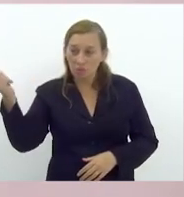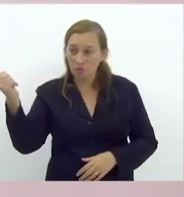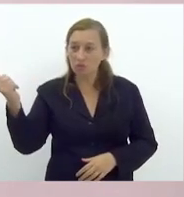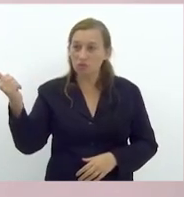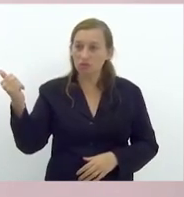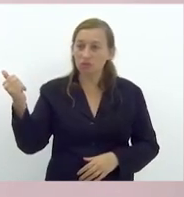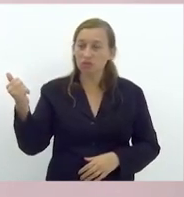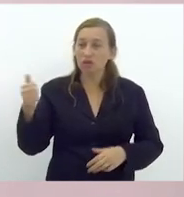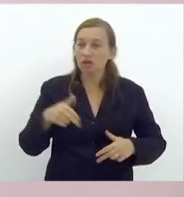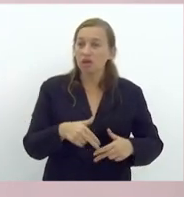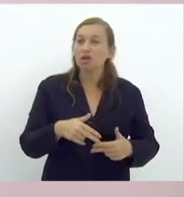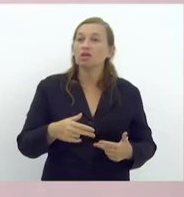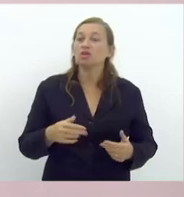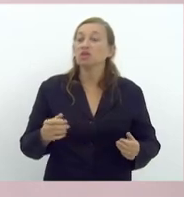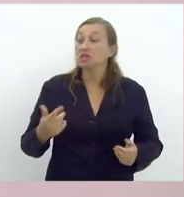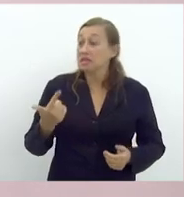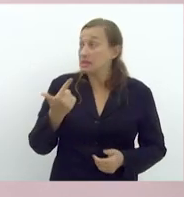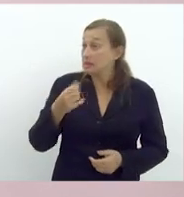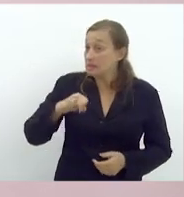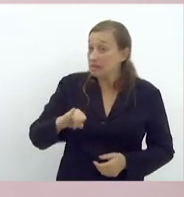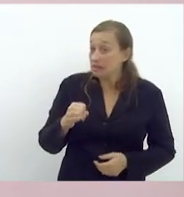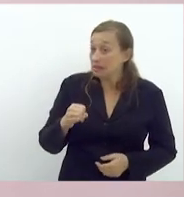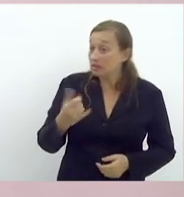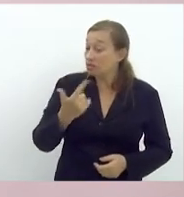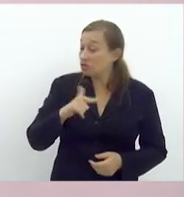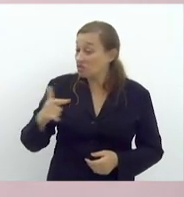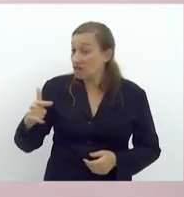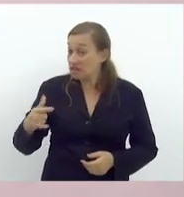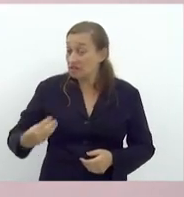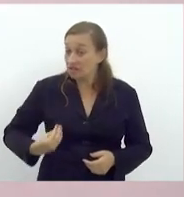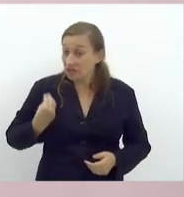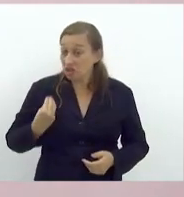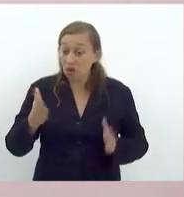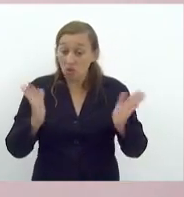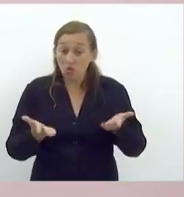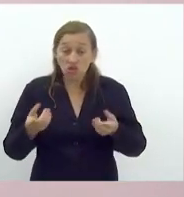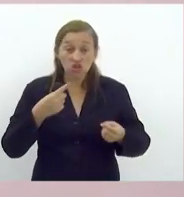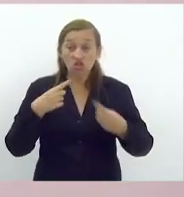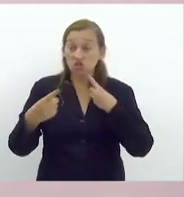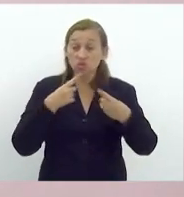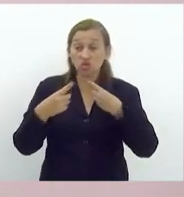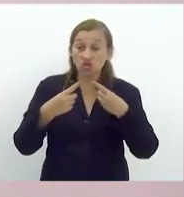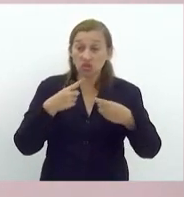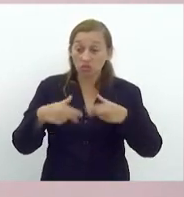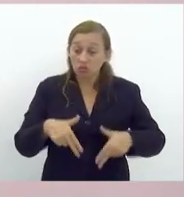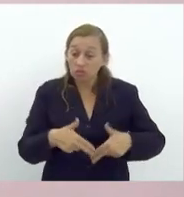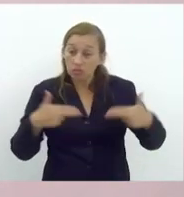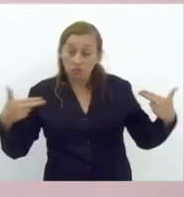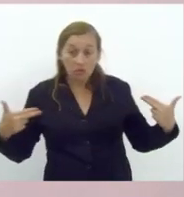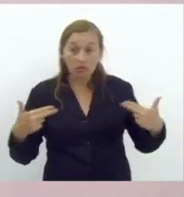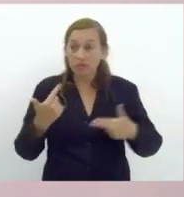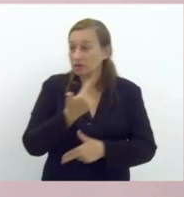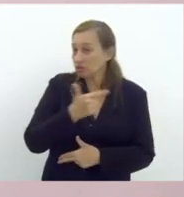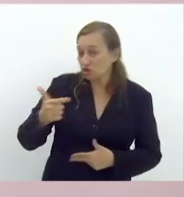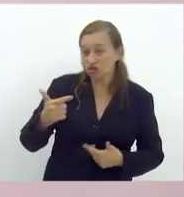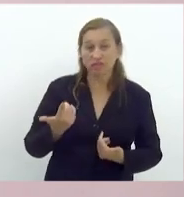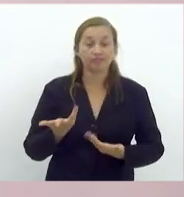se não fosse Eles talvez a gente também não estaria aqui discutindo sobre o Hip Hop é